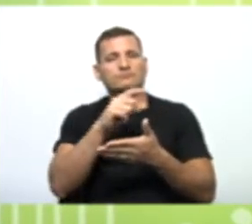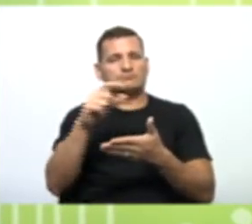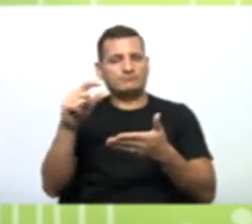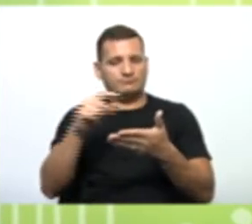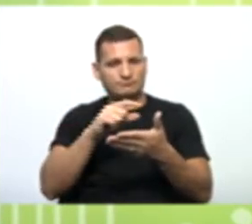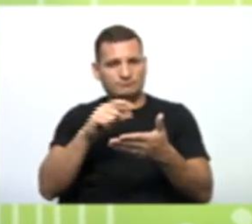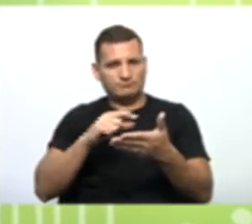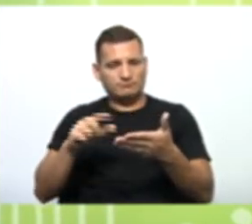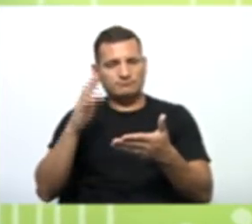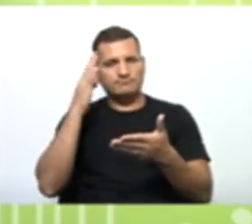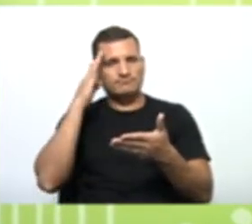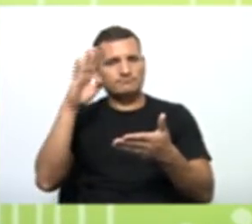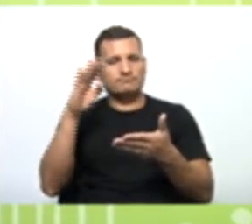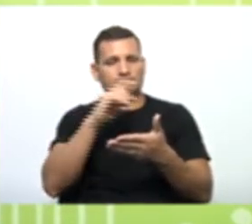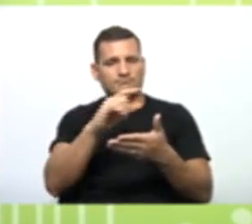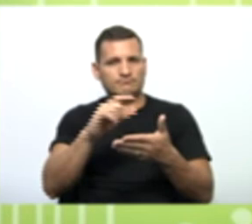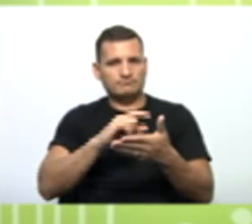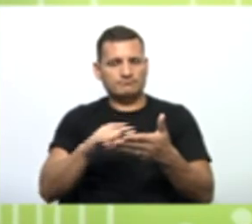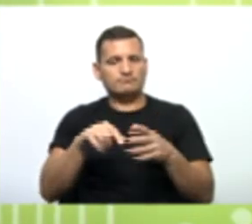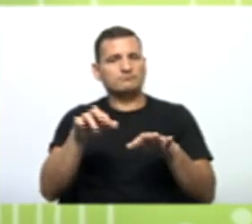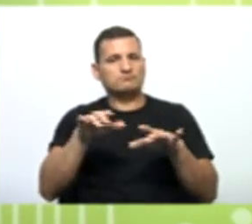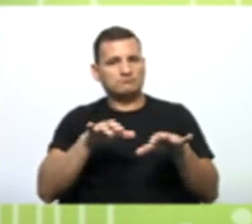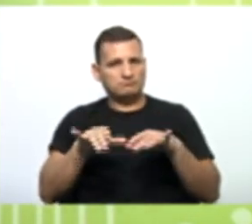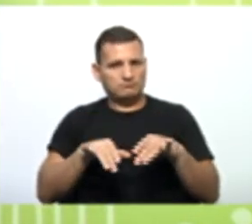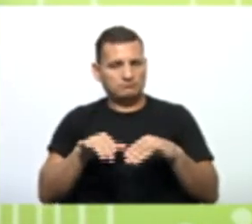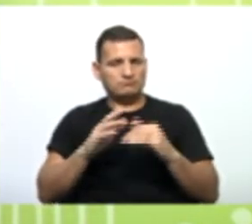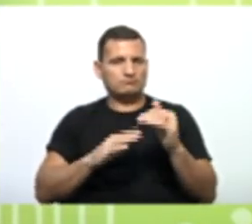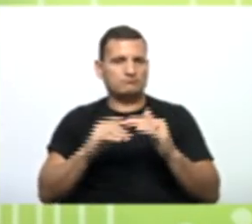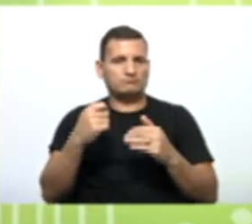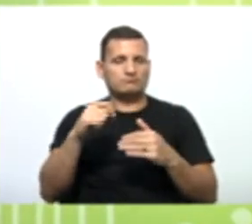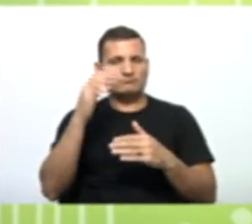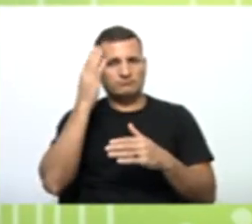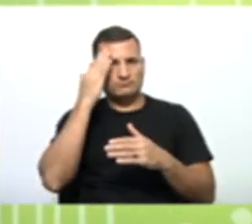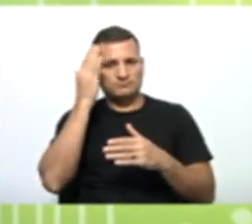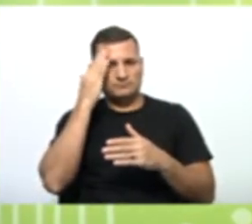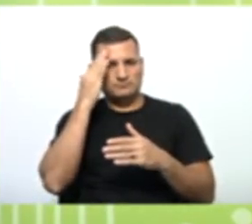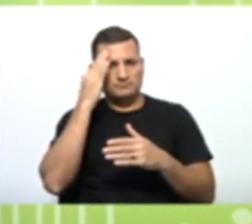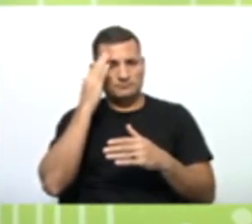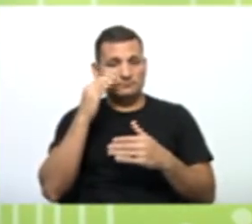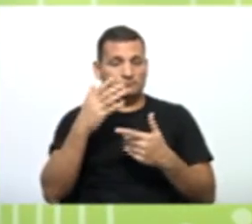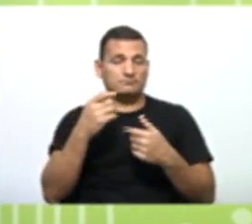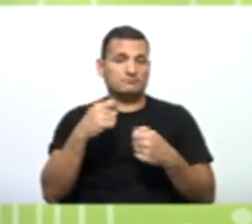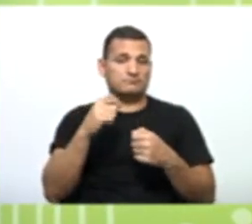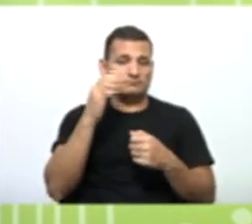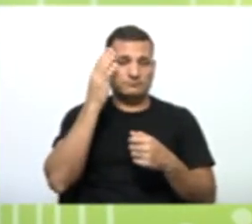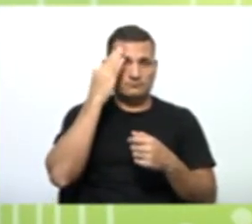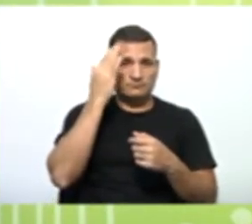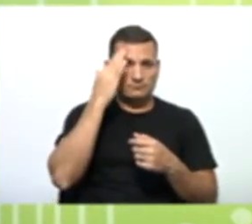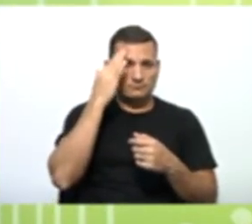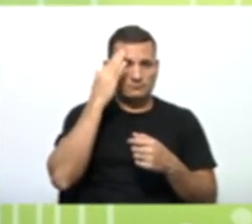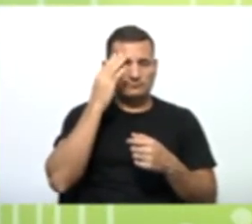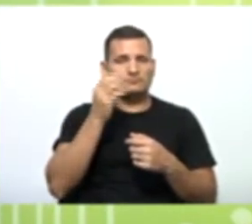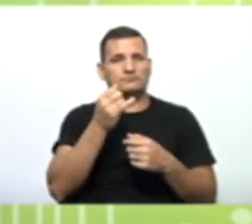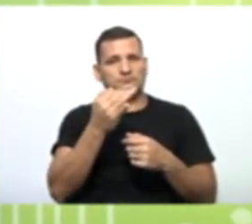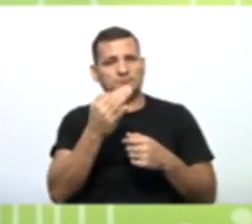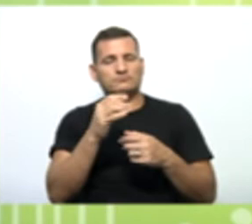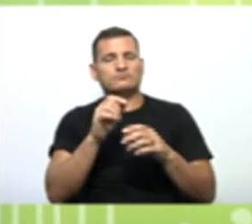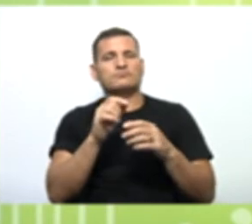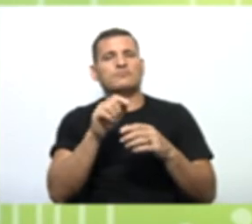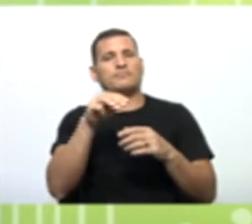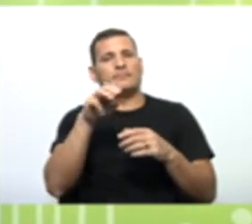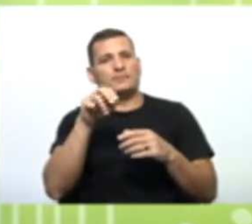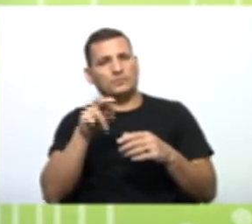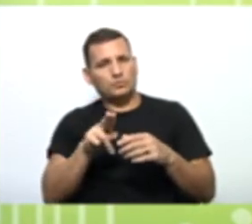elementos principais que o programador tem que saber, né? Como eu falei para vocês, ele tem que saber a quantidade de menu, quais são